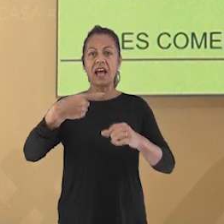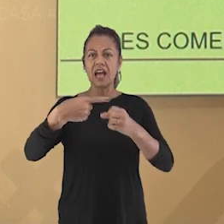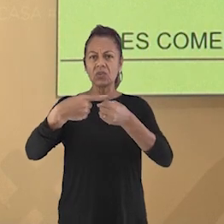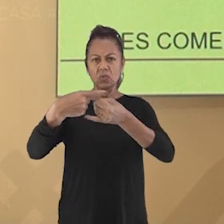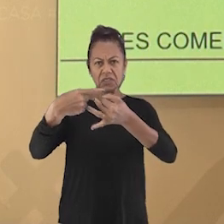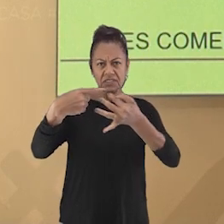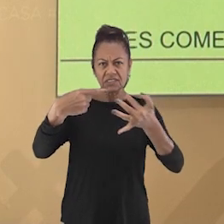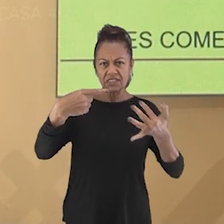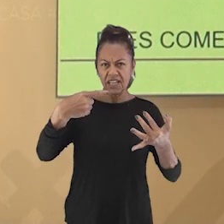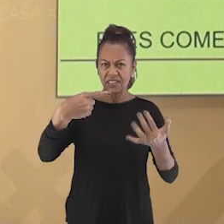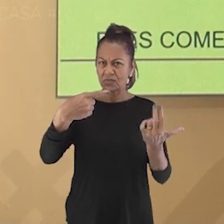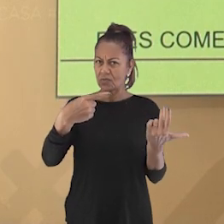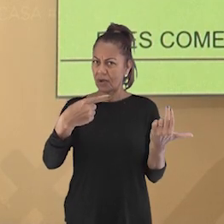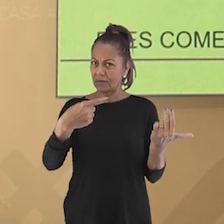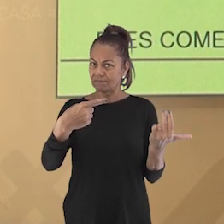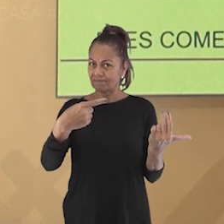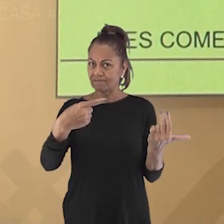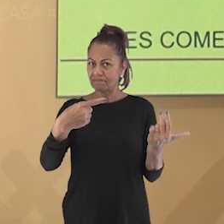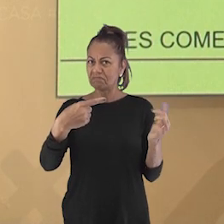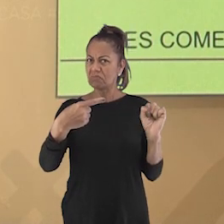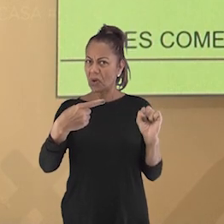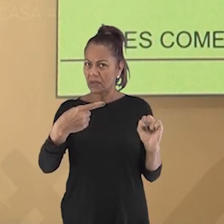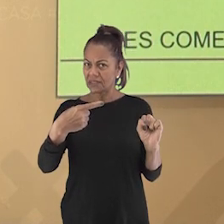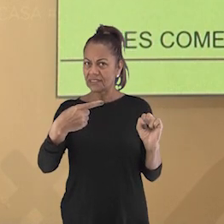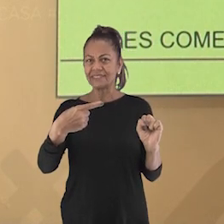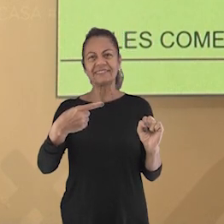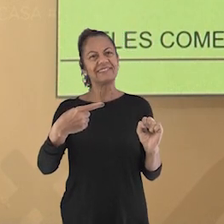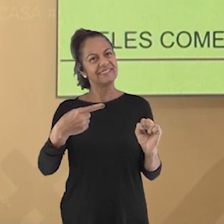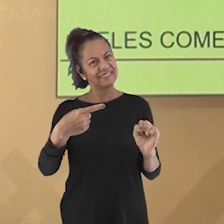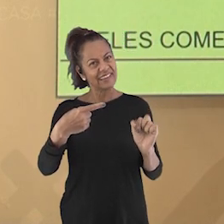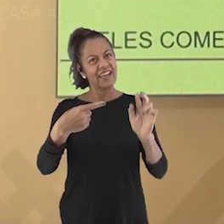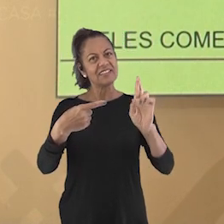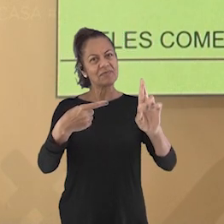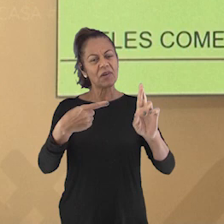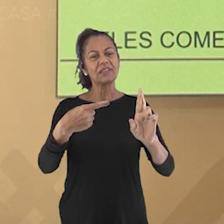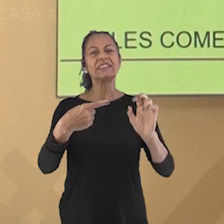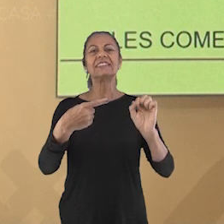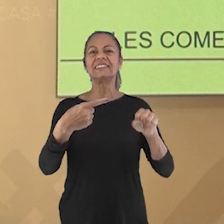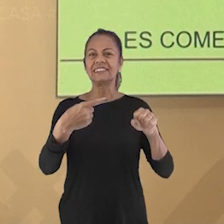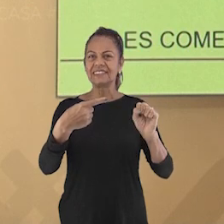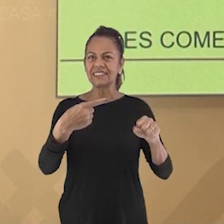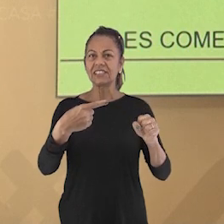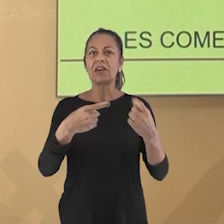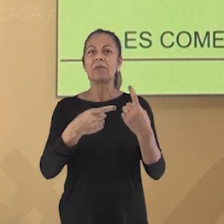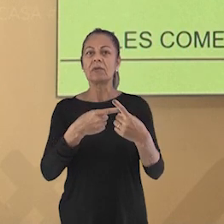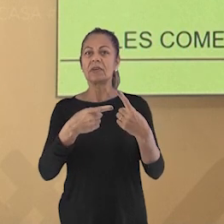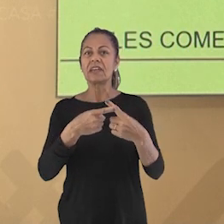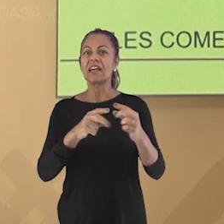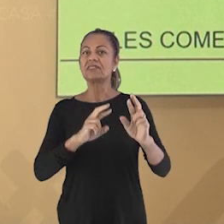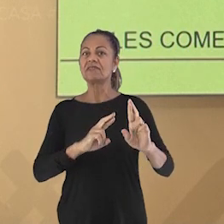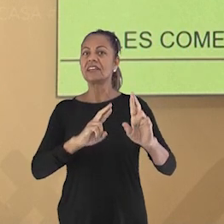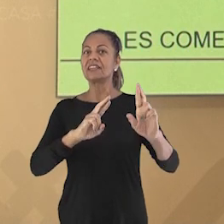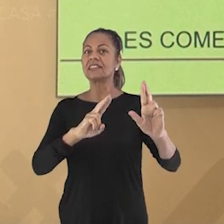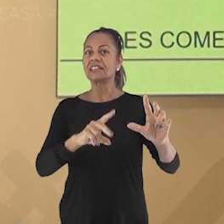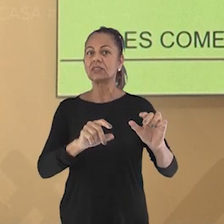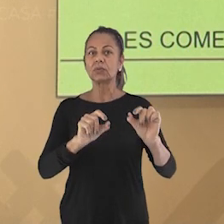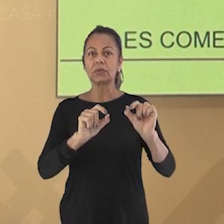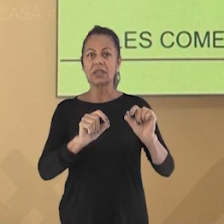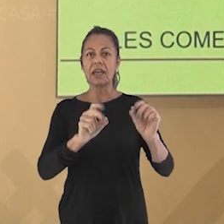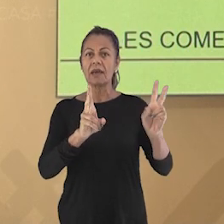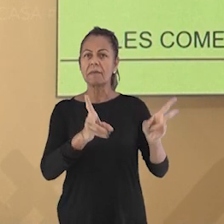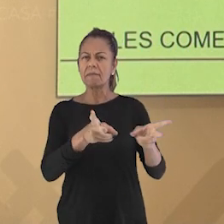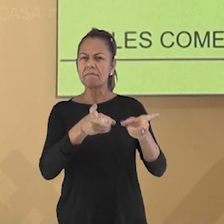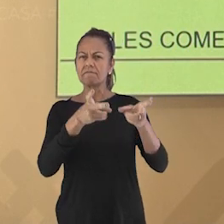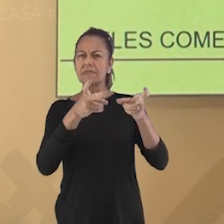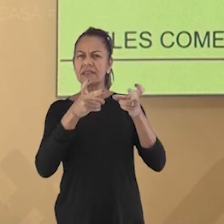modo geral, pessoal, podemos responder que sim, pois percebemos que a diferença está na percepção de